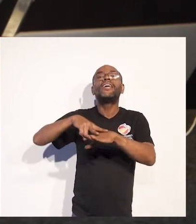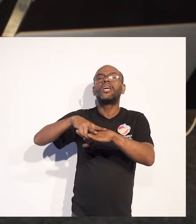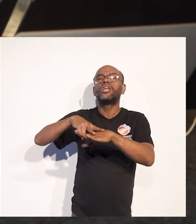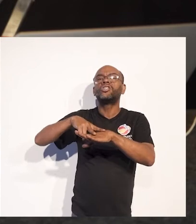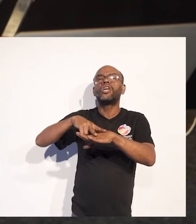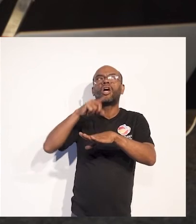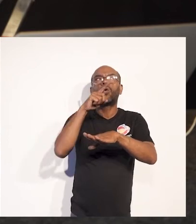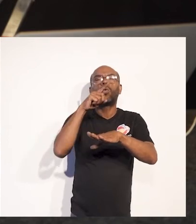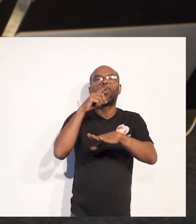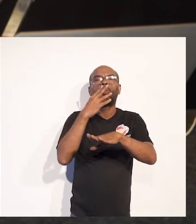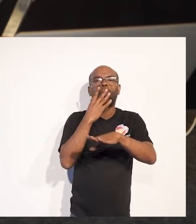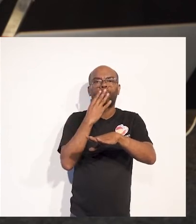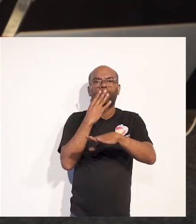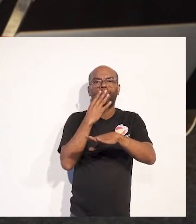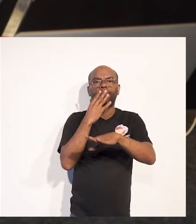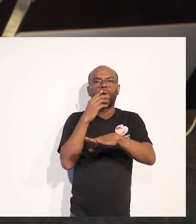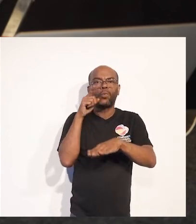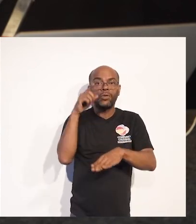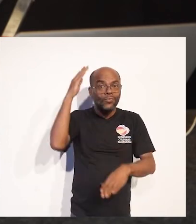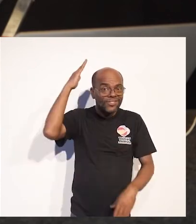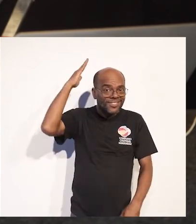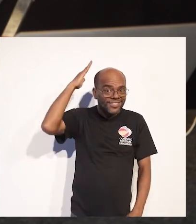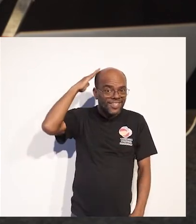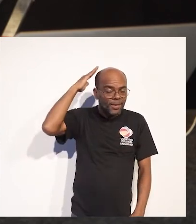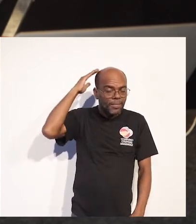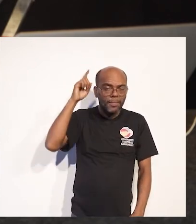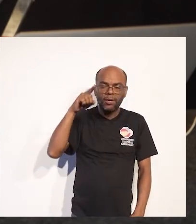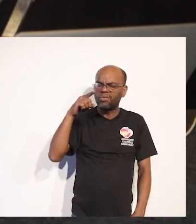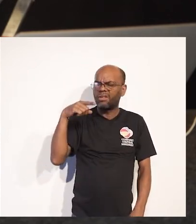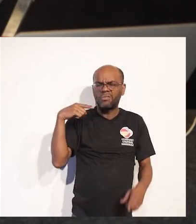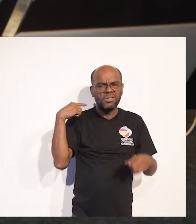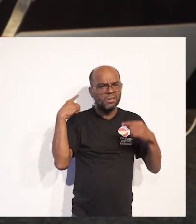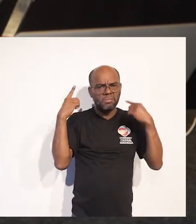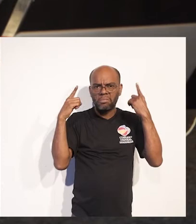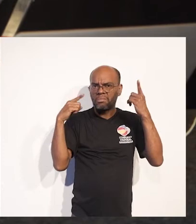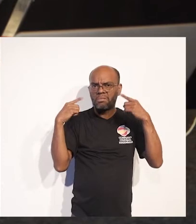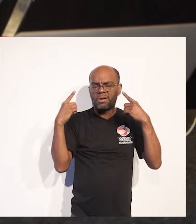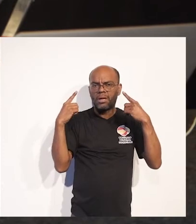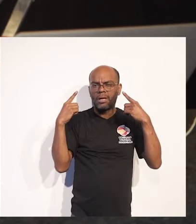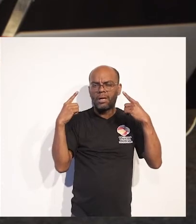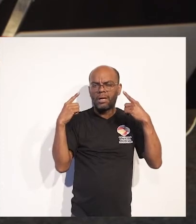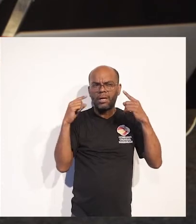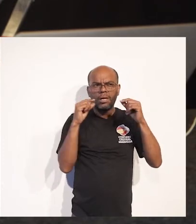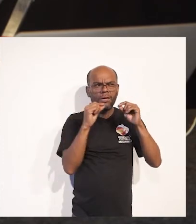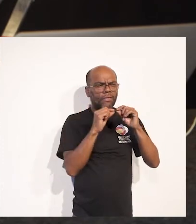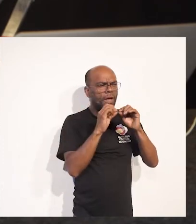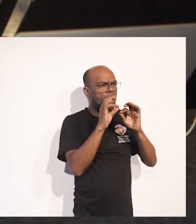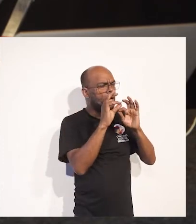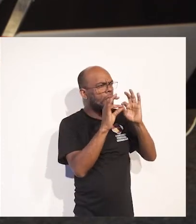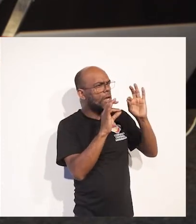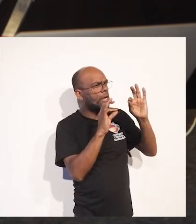verde. O seu cérebro, para não deixar você louco, ele vai interpretar aquela